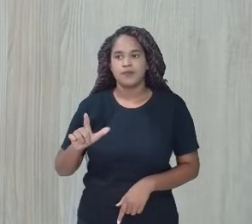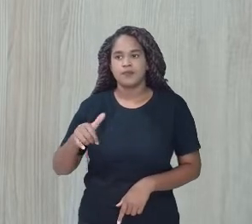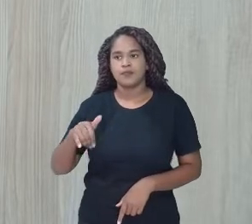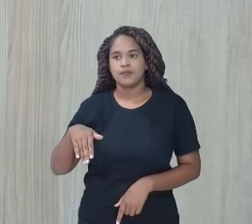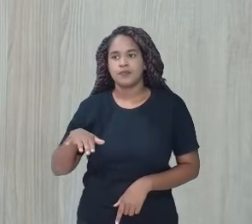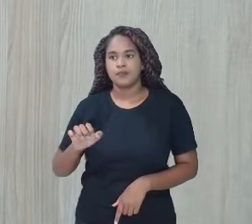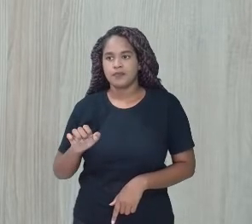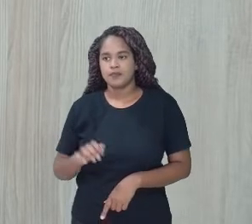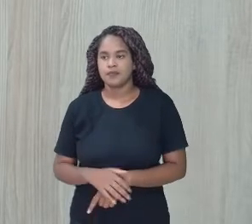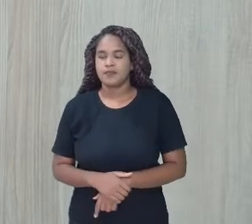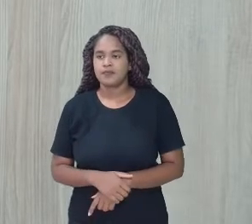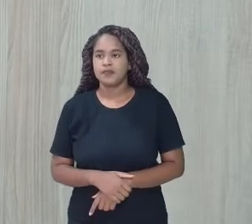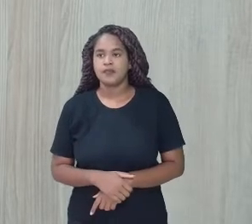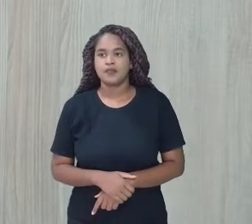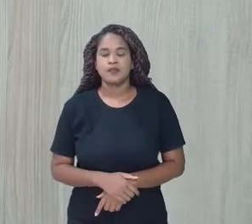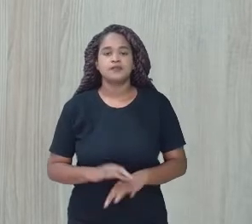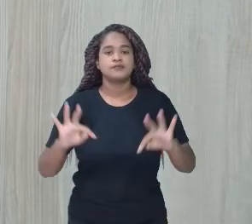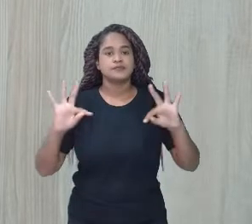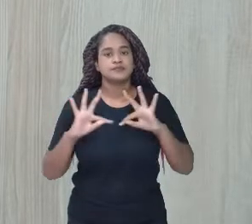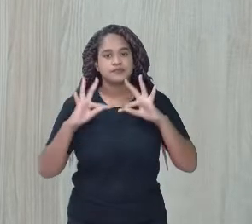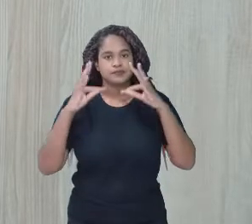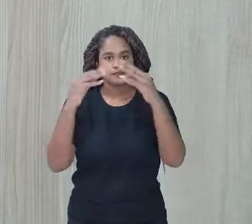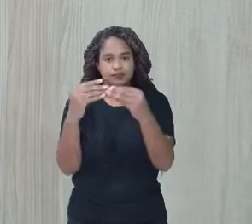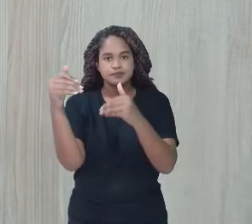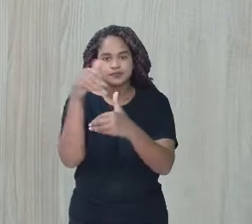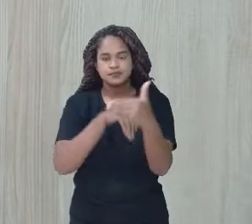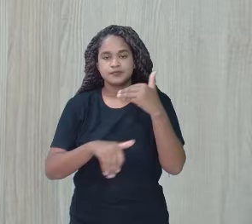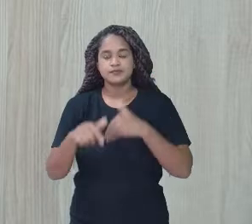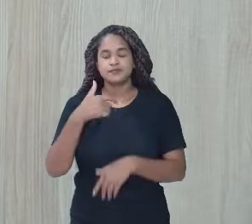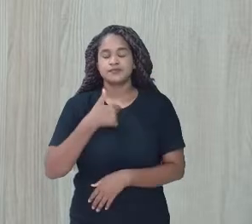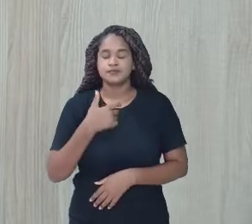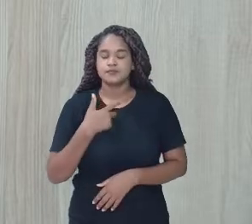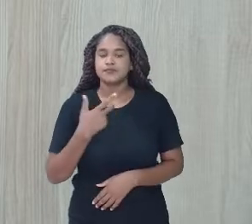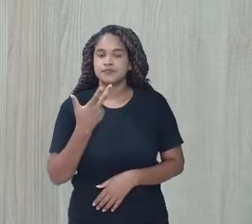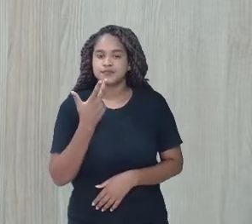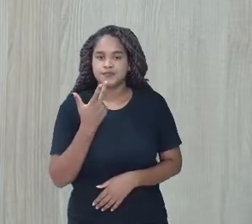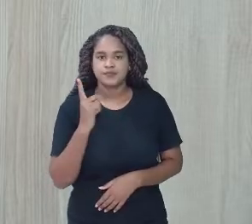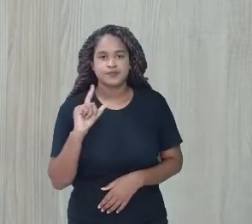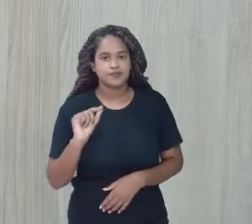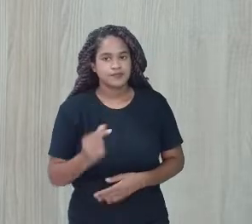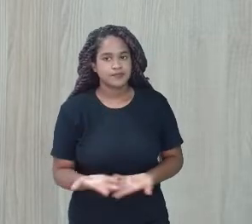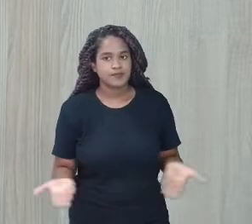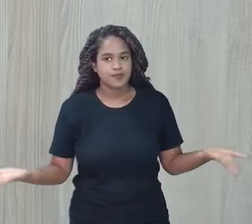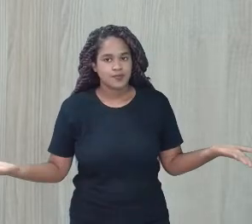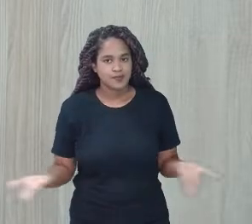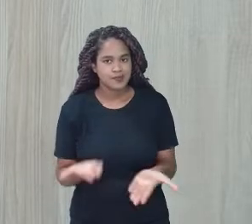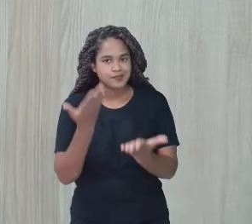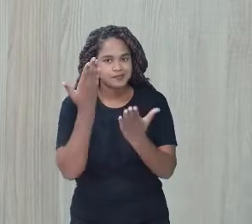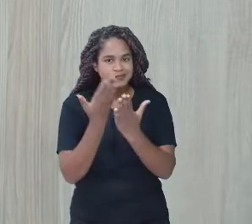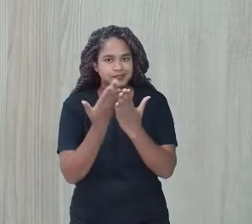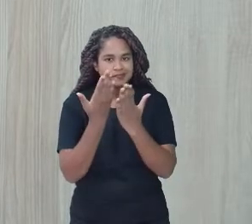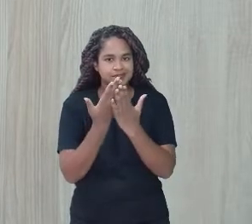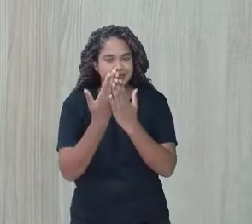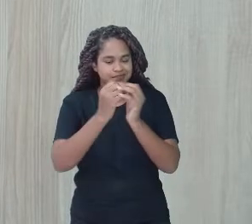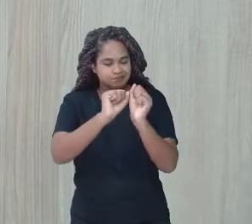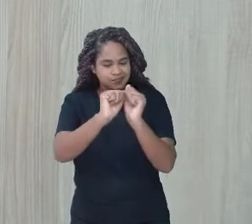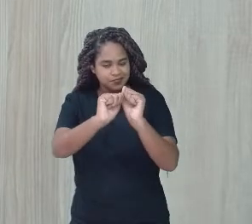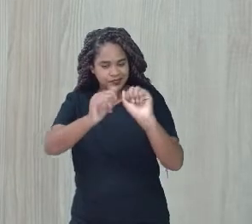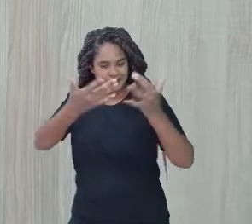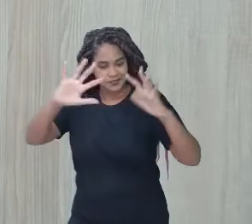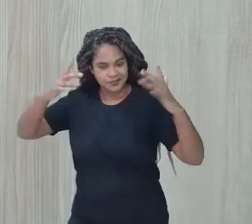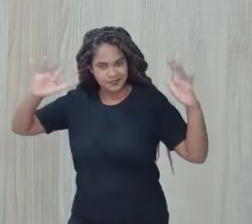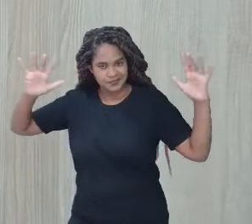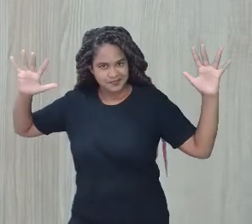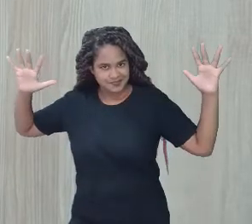Municipal Mário Melo. Estão todos aqui e eu estou dizendo para eles, professora Cláudia, que hoje a sua aula está bem iluminada, né? E